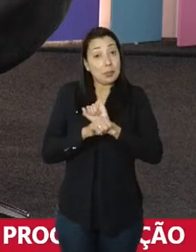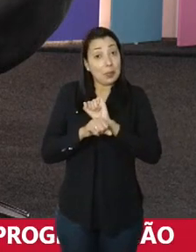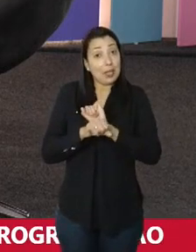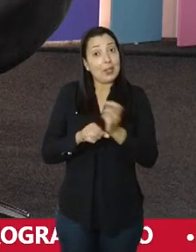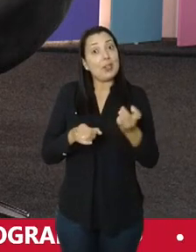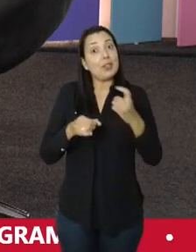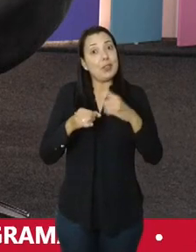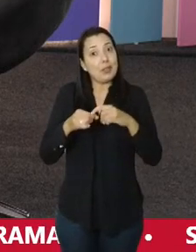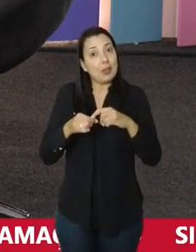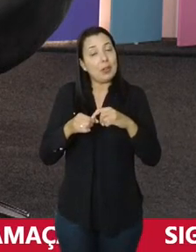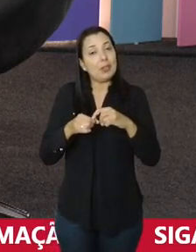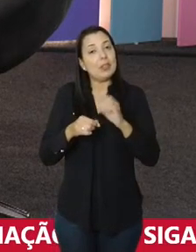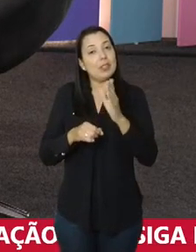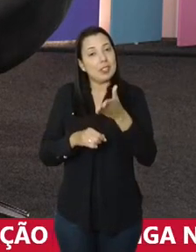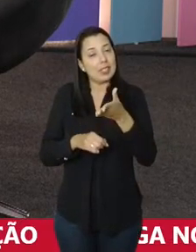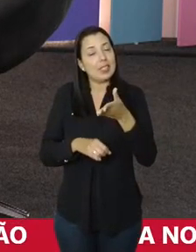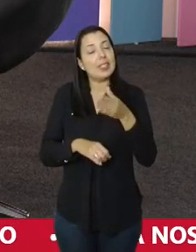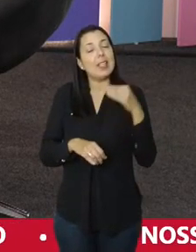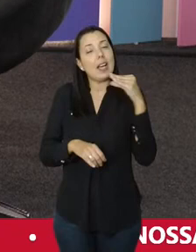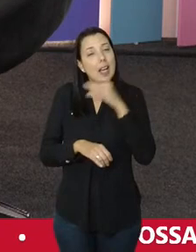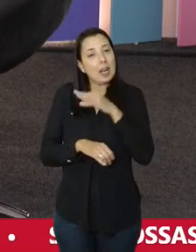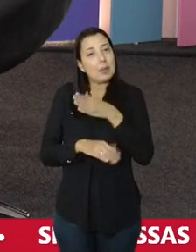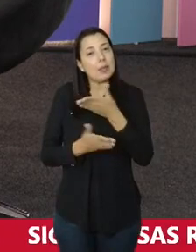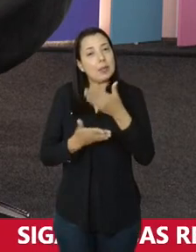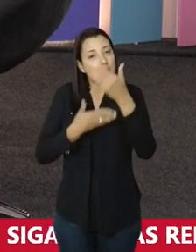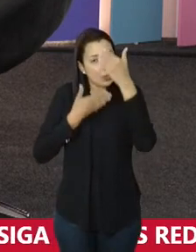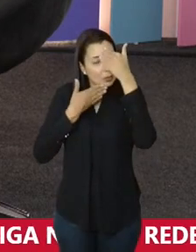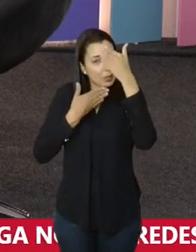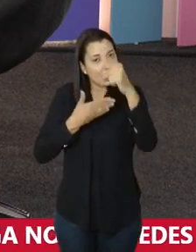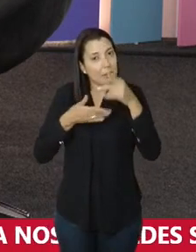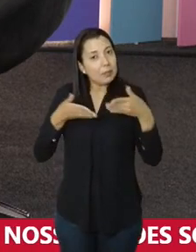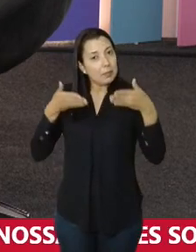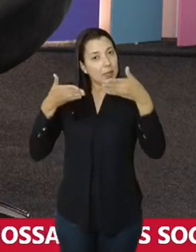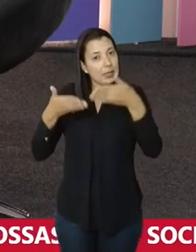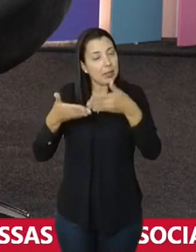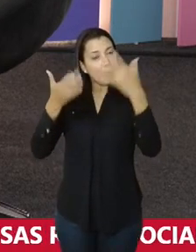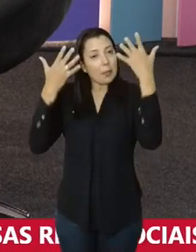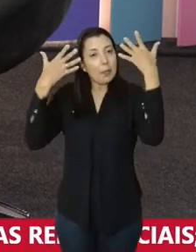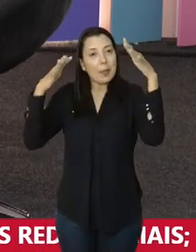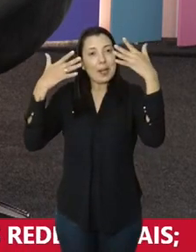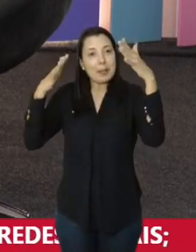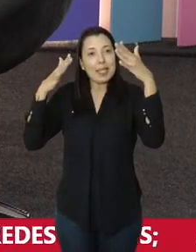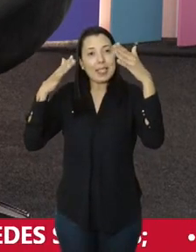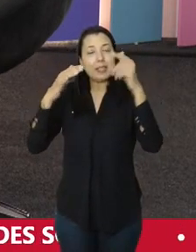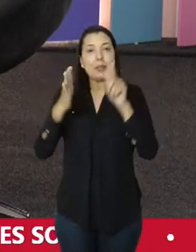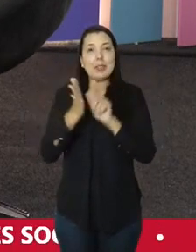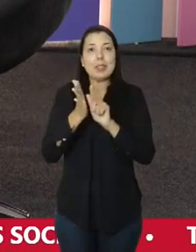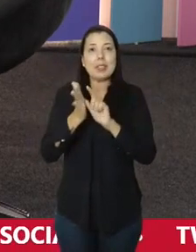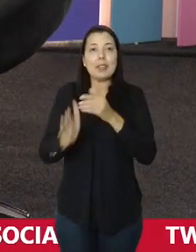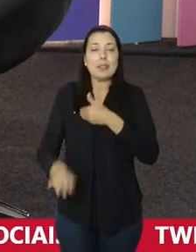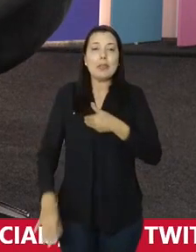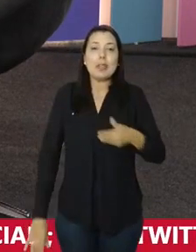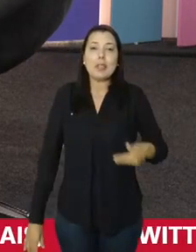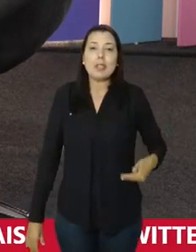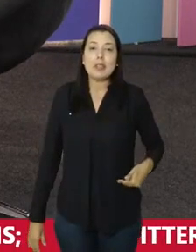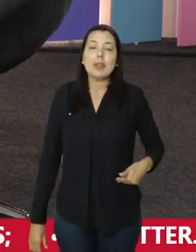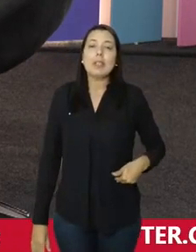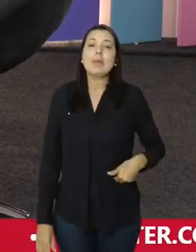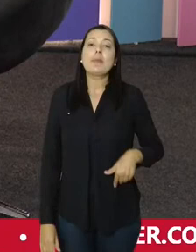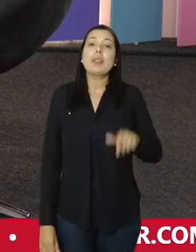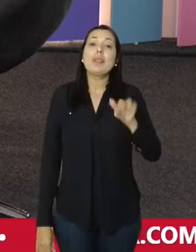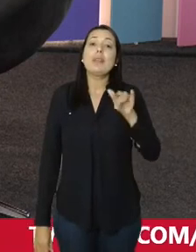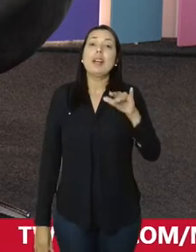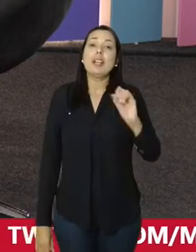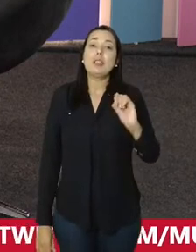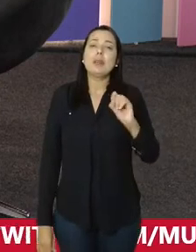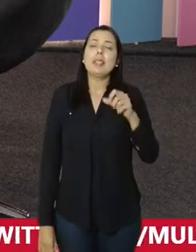gente volte o quanto antes. Muito obrigada pela participação, parabéns pela gestão, governadora Fátima Bezerra, que tem sempre